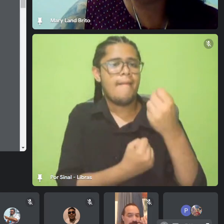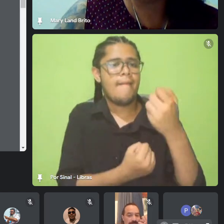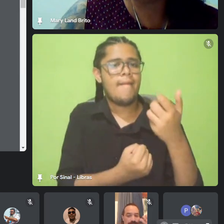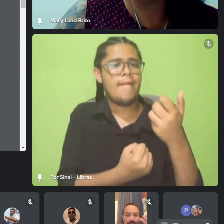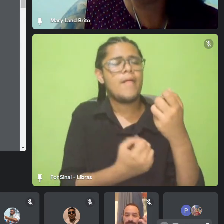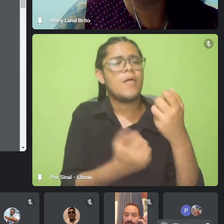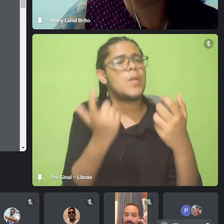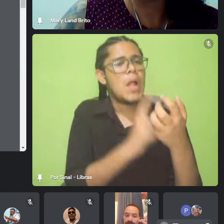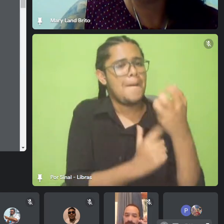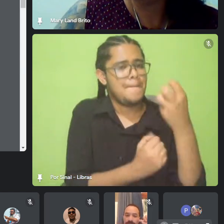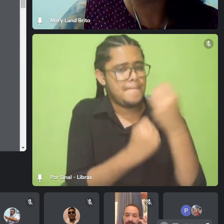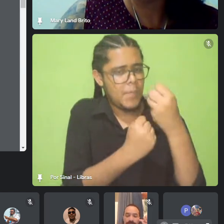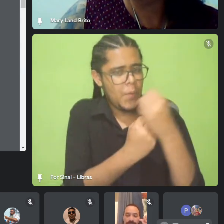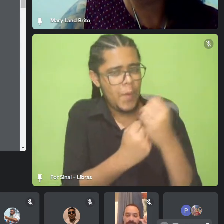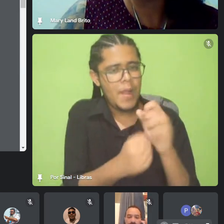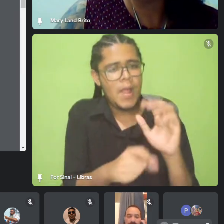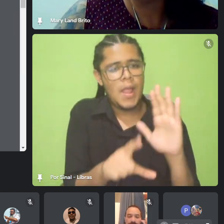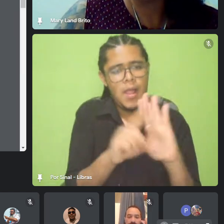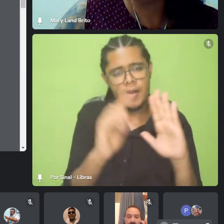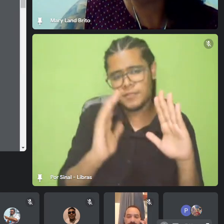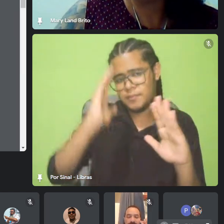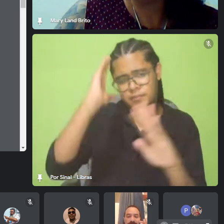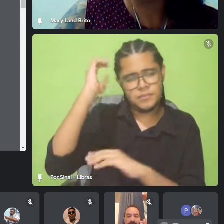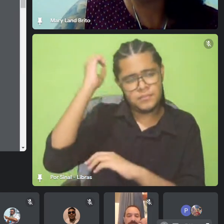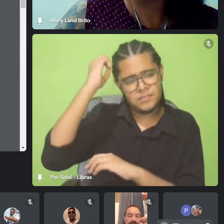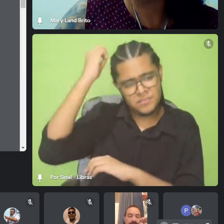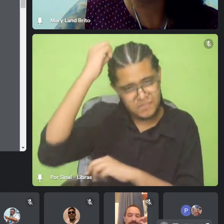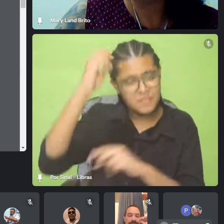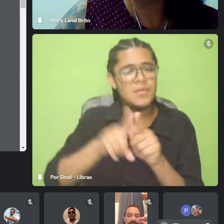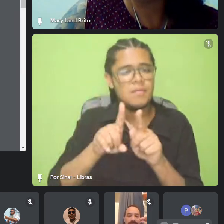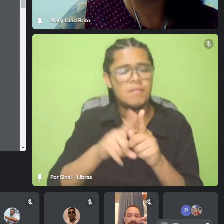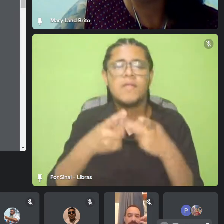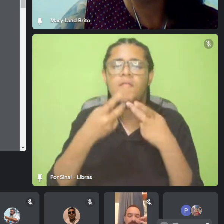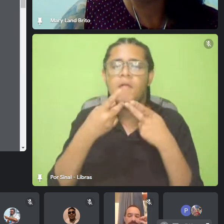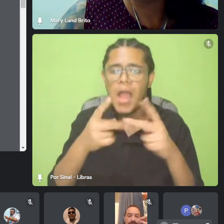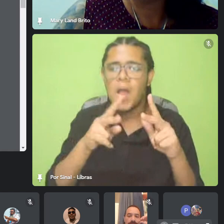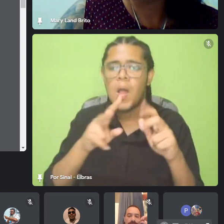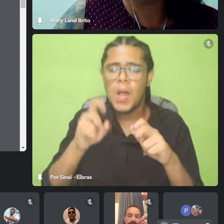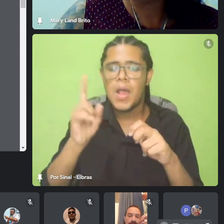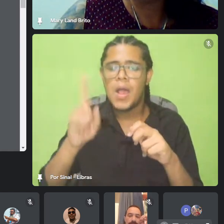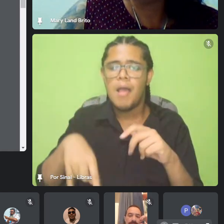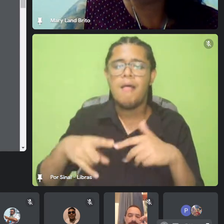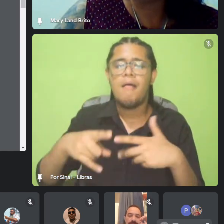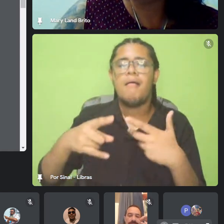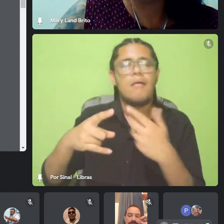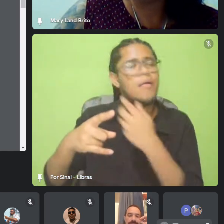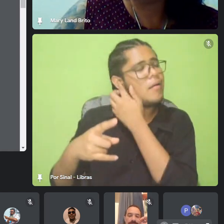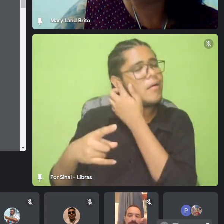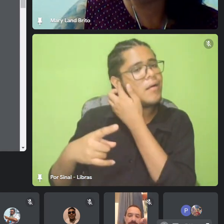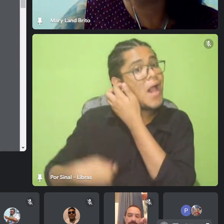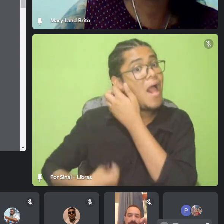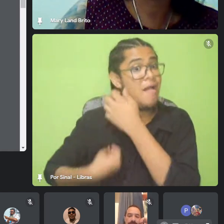e apresentação sobre a realidade da pop rua pelo RN, através da lei Paulo Gustavo.